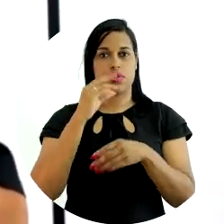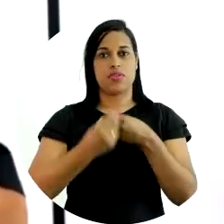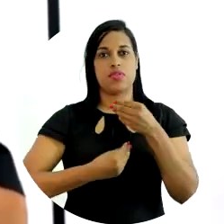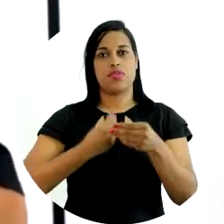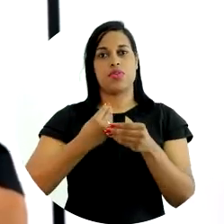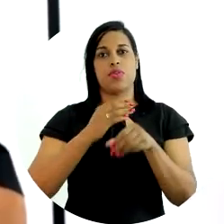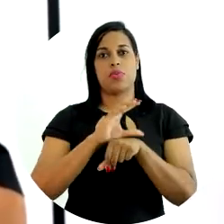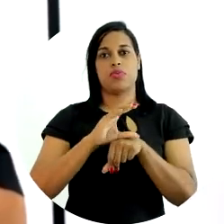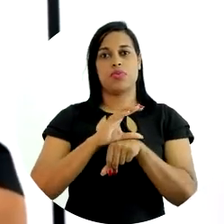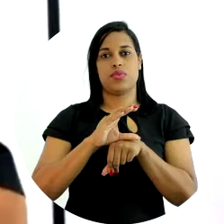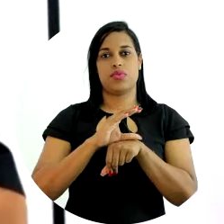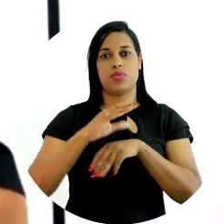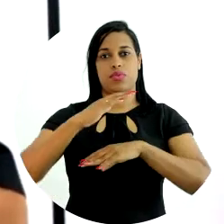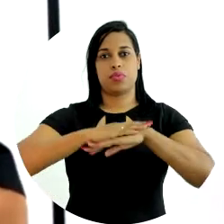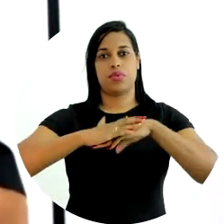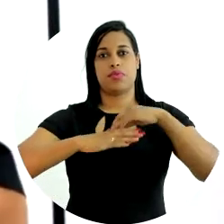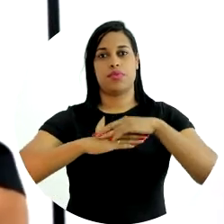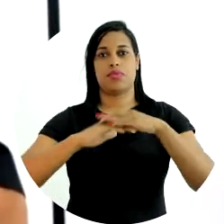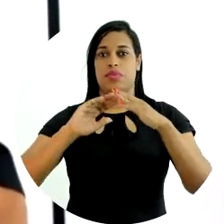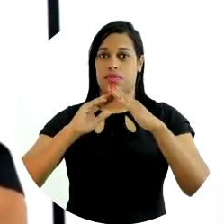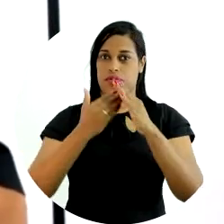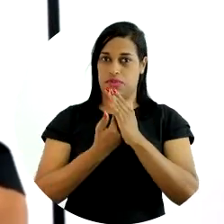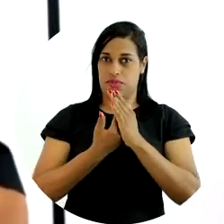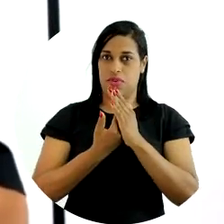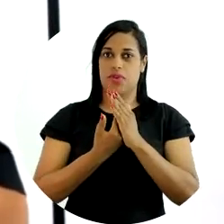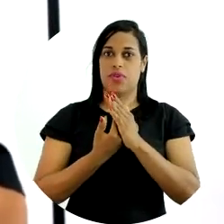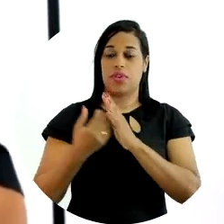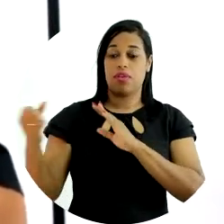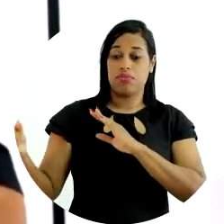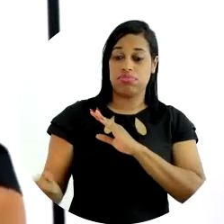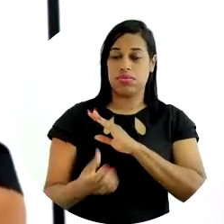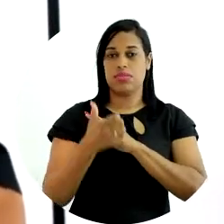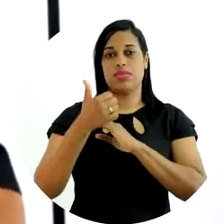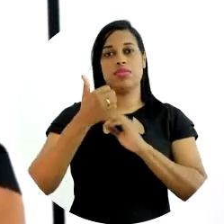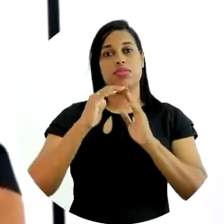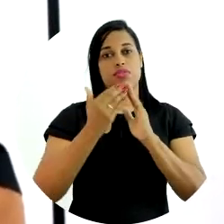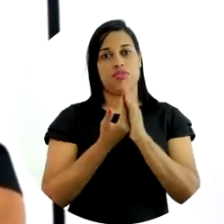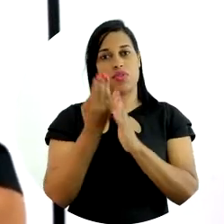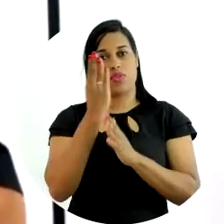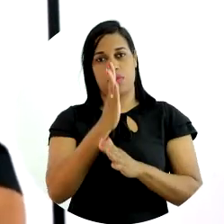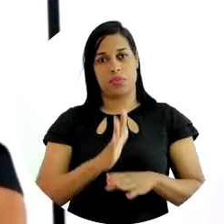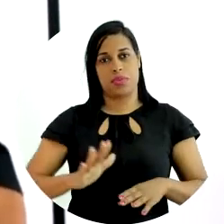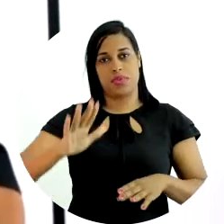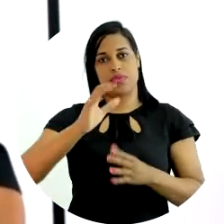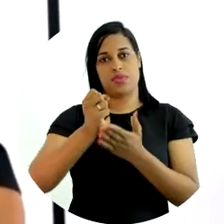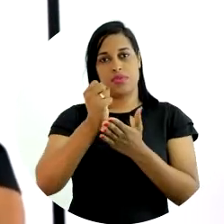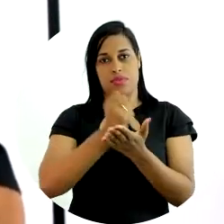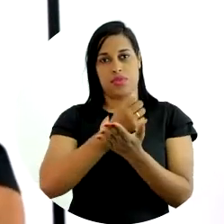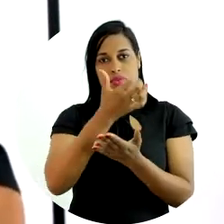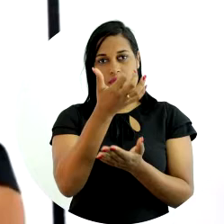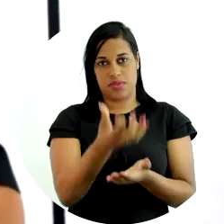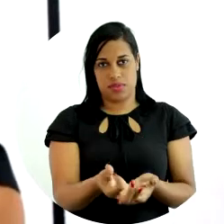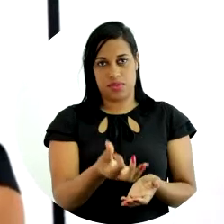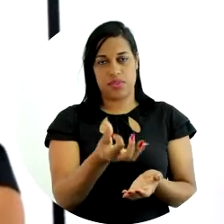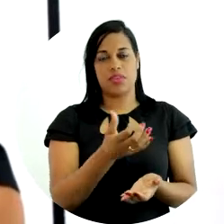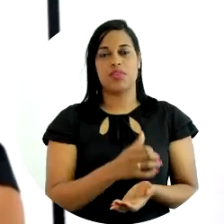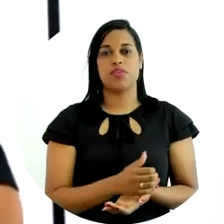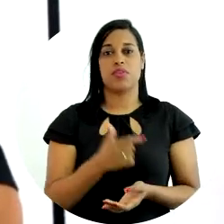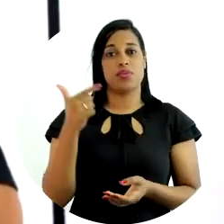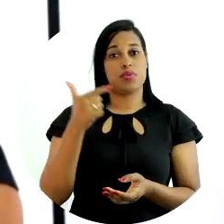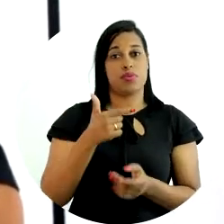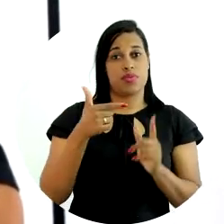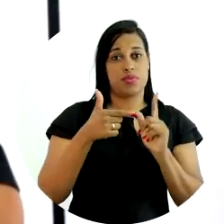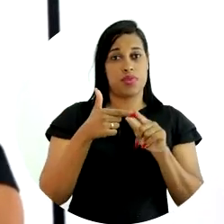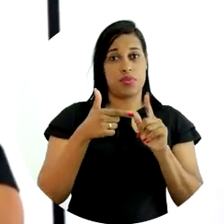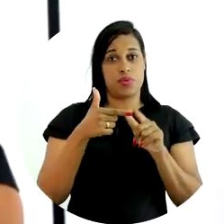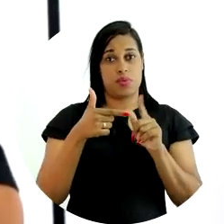histórica de como se constituiu o funcionário da escola desde o surgimento da escola no Brasil no século XVI.